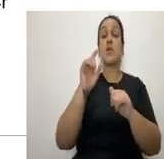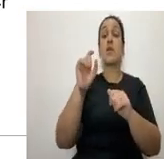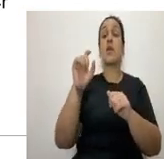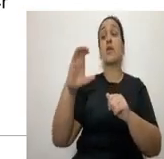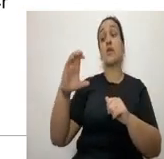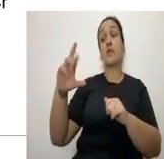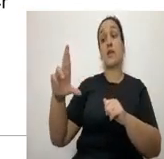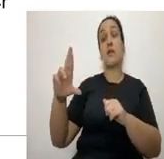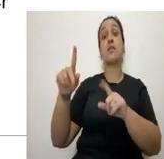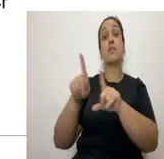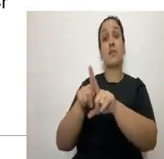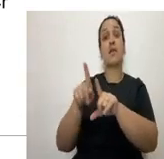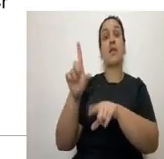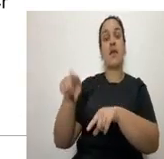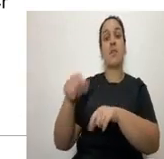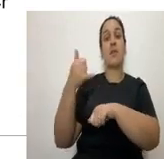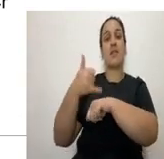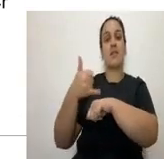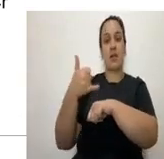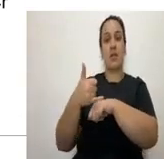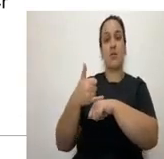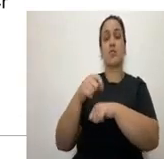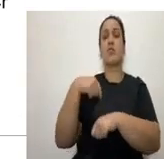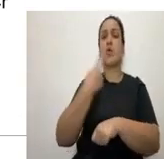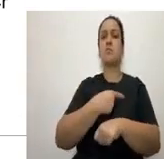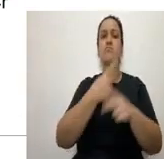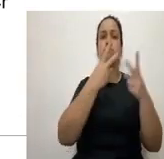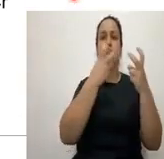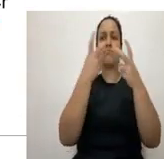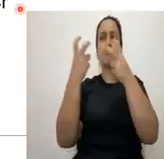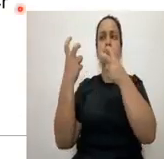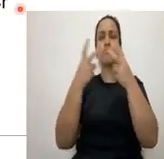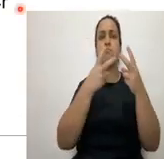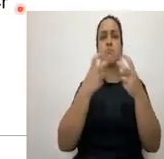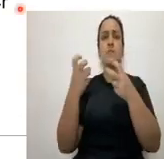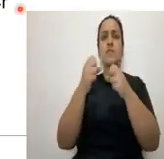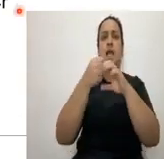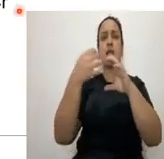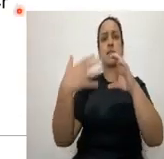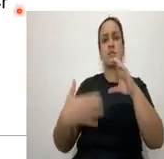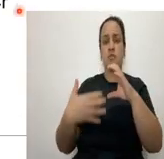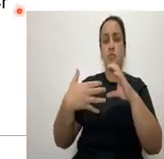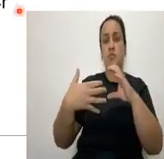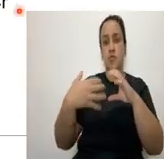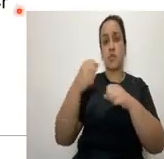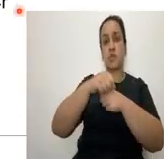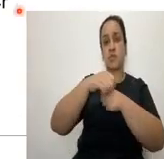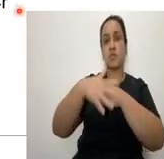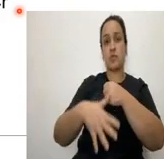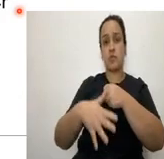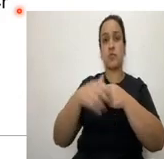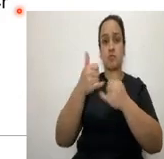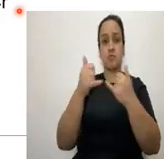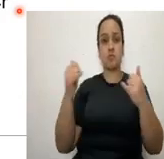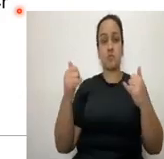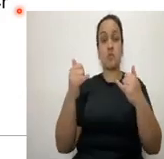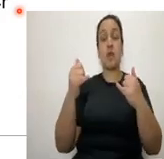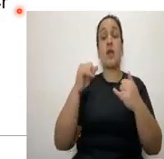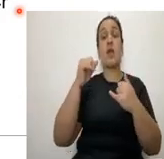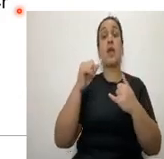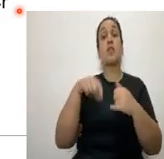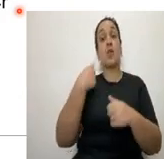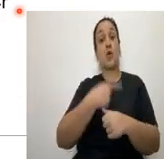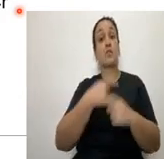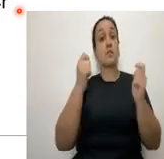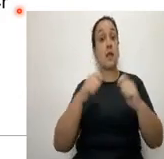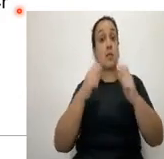e o cromo, que é um metal de transição, para nós vermos algumas peculiaridades da distribuição eletrônica. Vai ser possível a